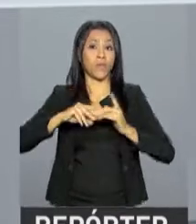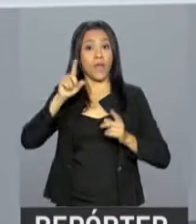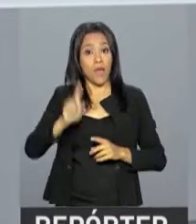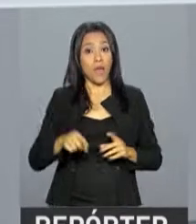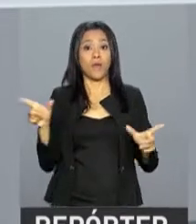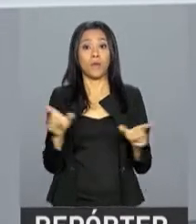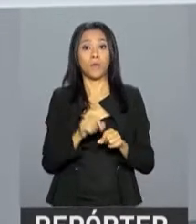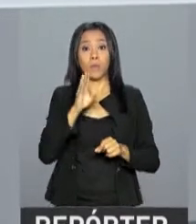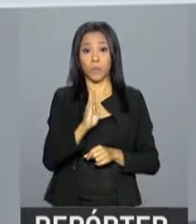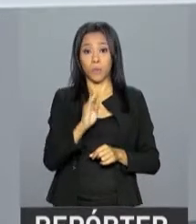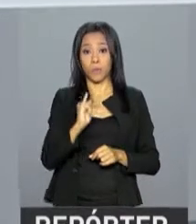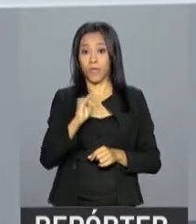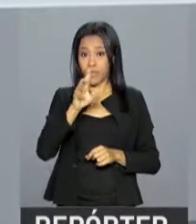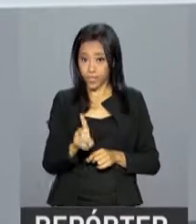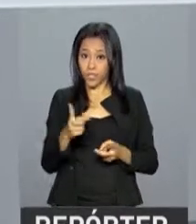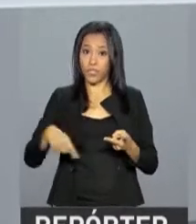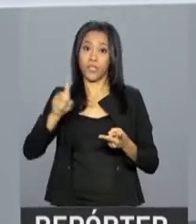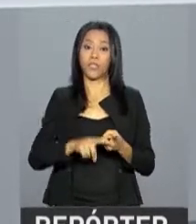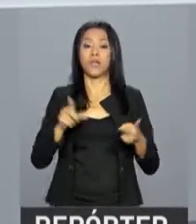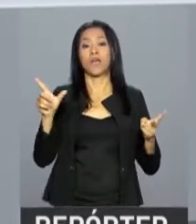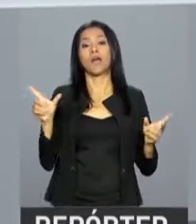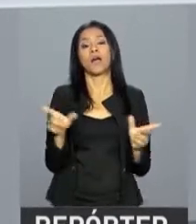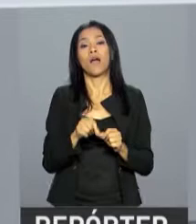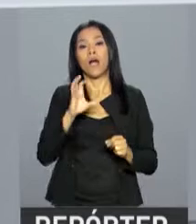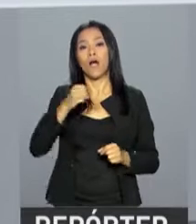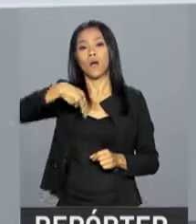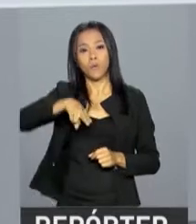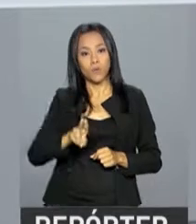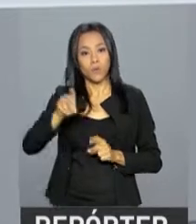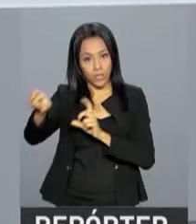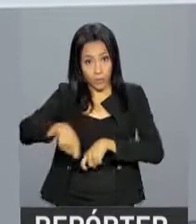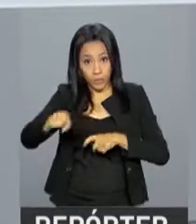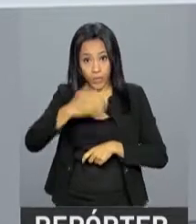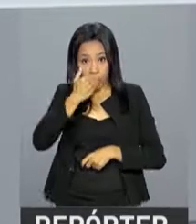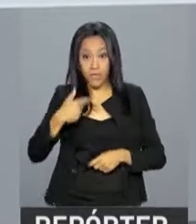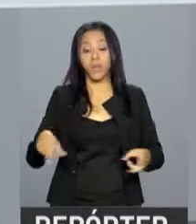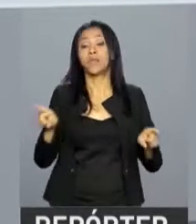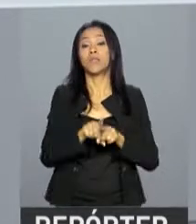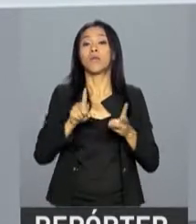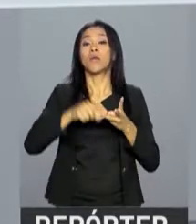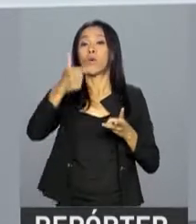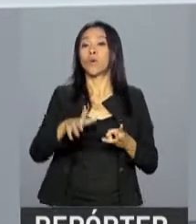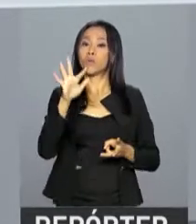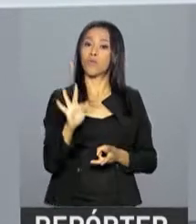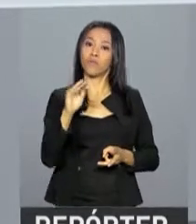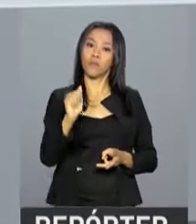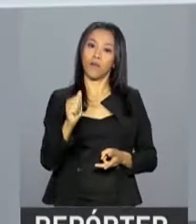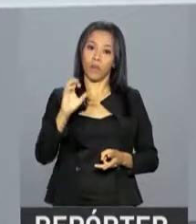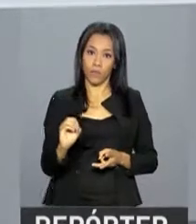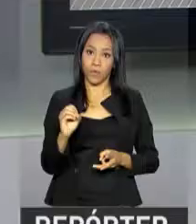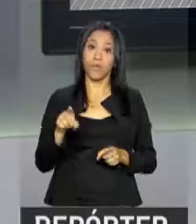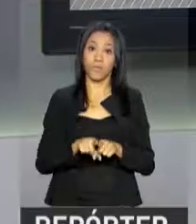bid a organização das nações unidas para agricultura e alimentação eo laboratório nacional de engenharia civil de